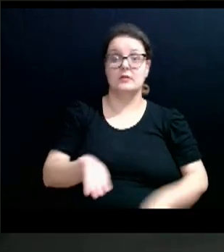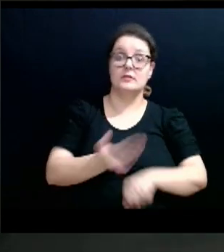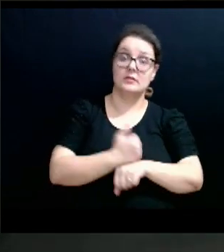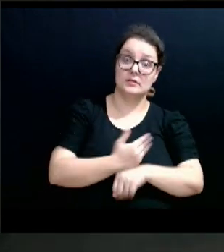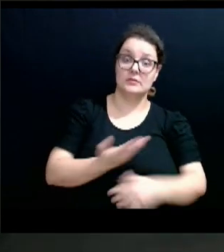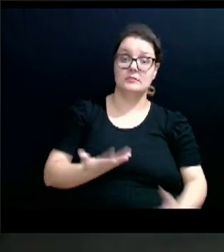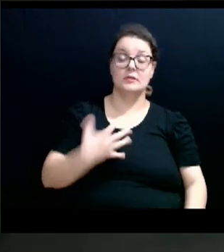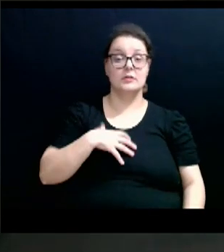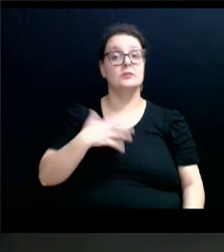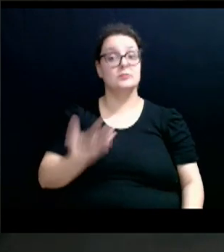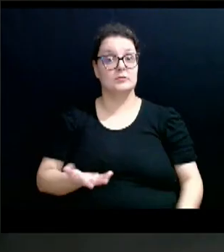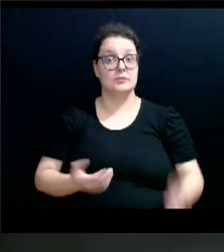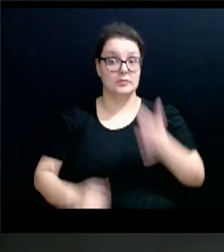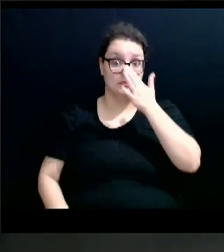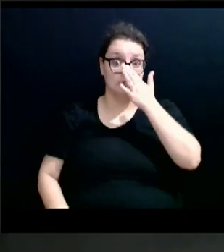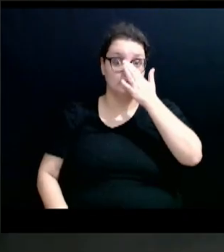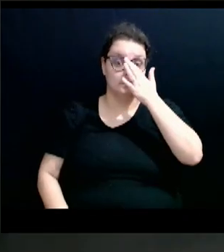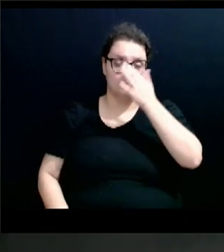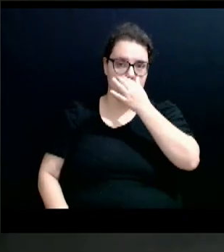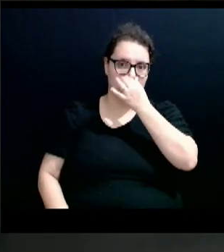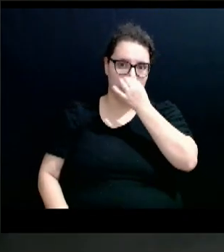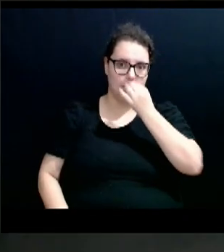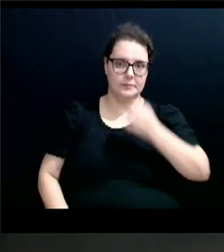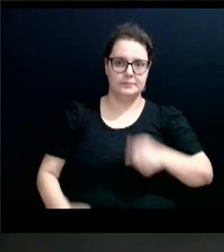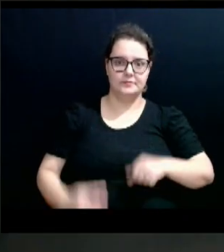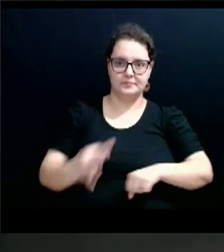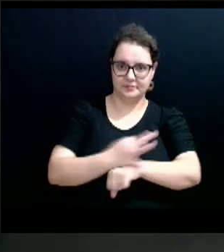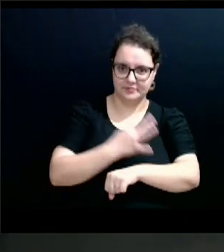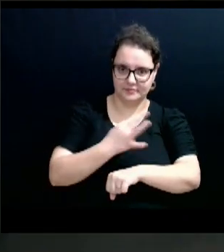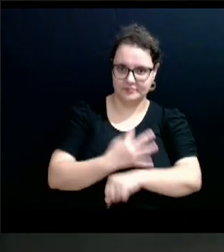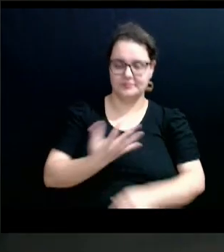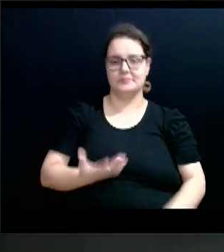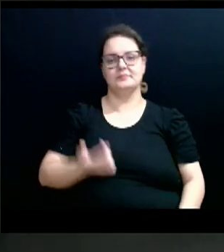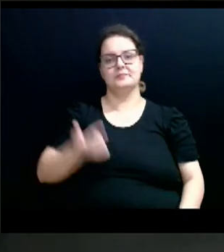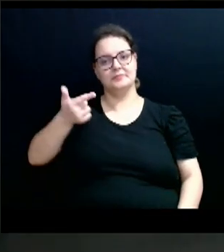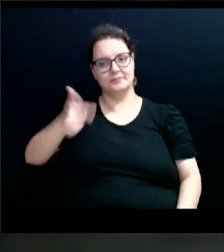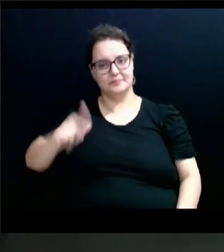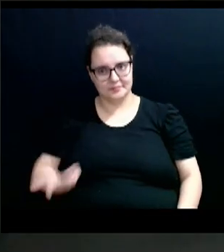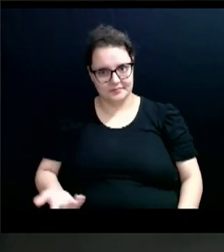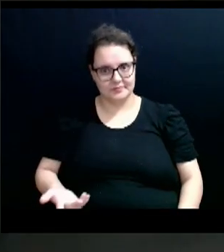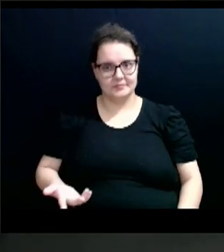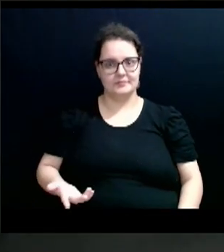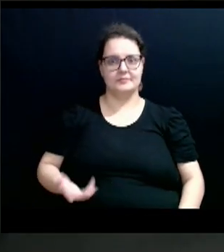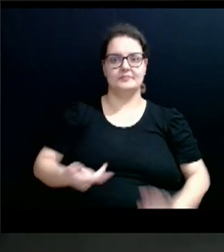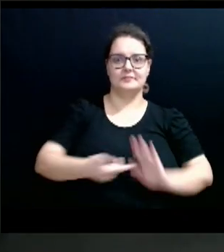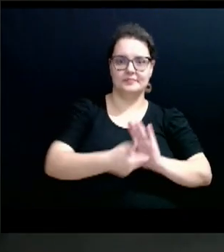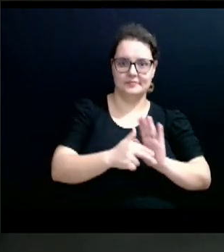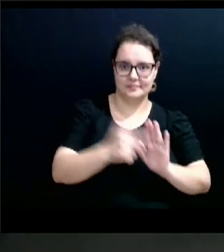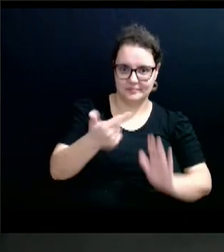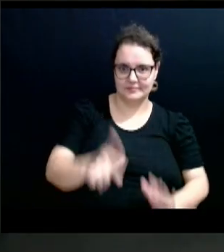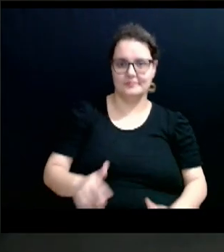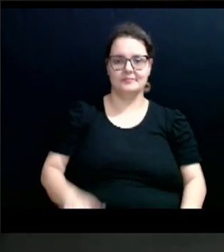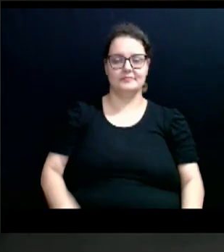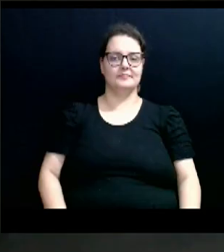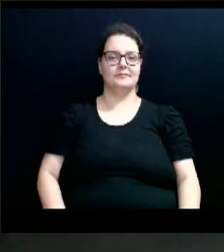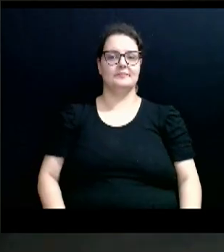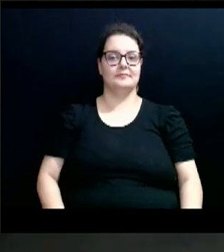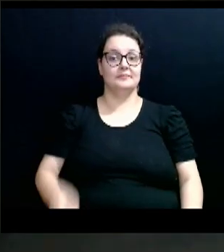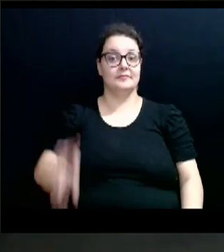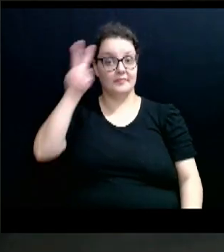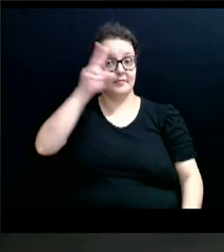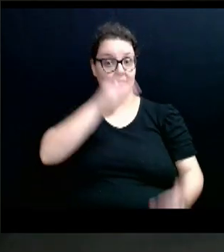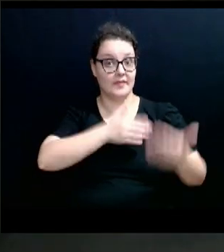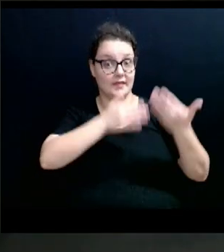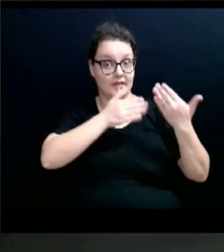de a gente resistir, de continuar, de ressignificar. E recordar é